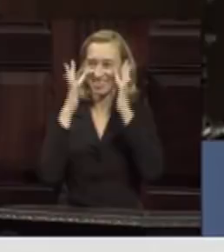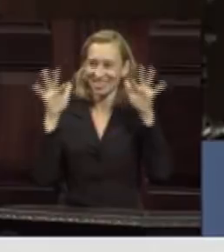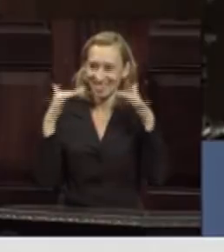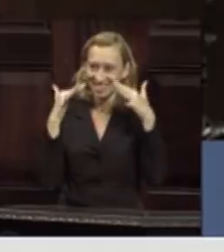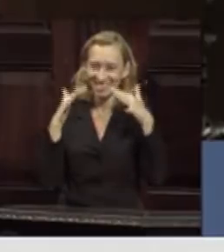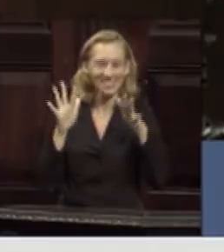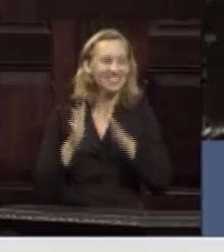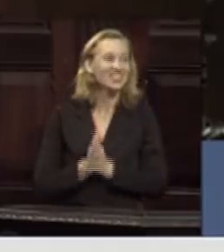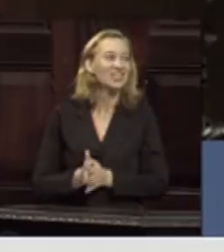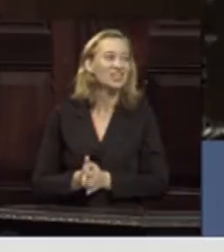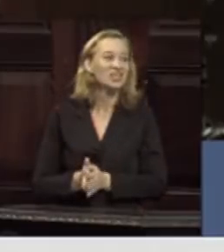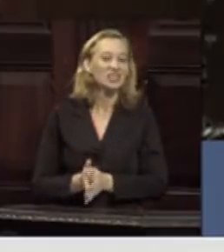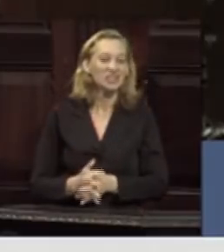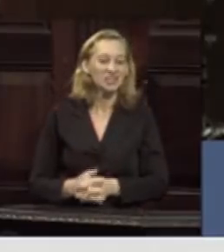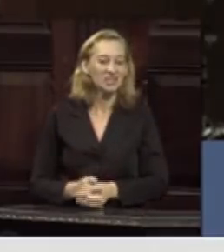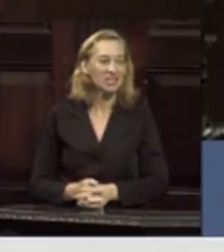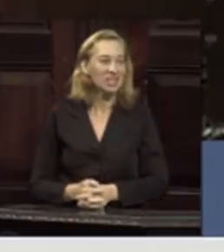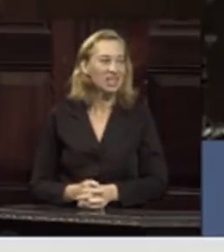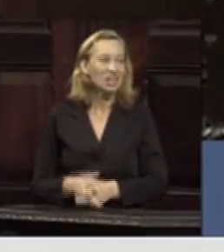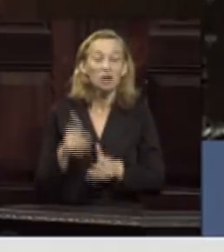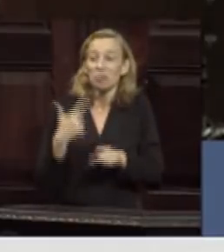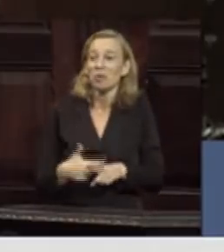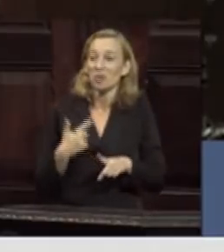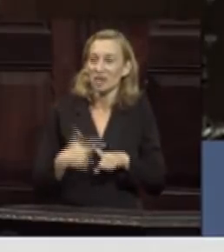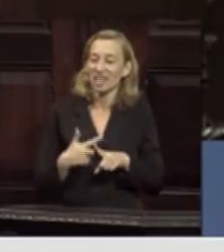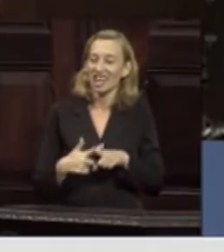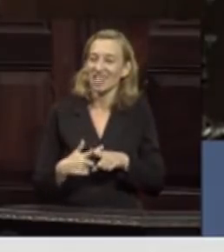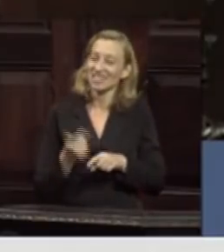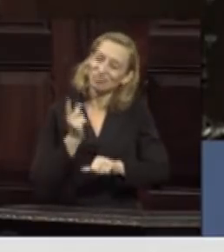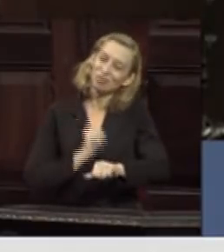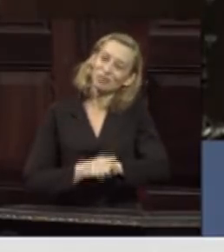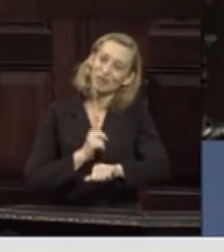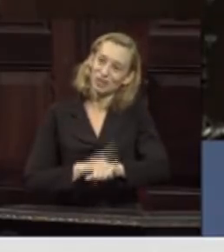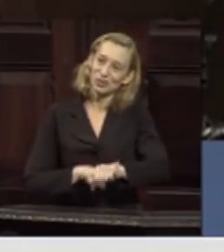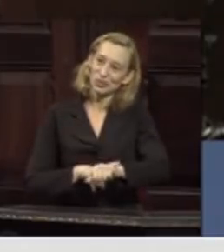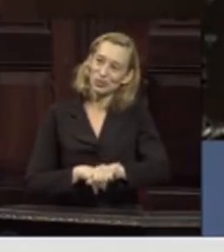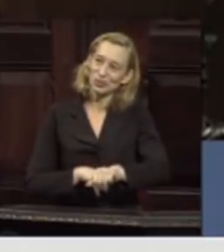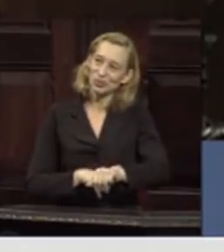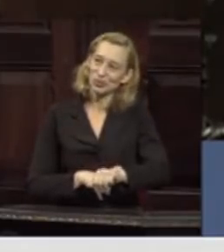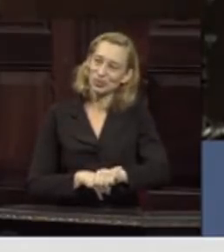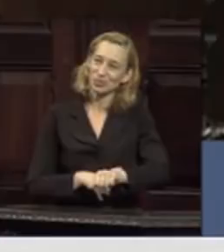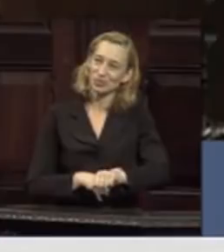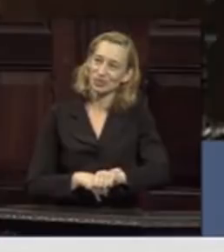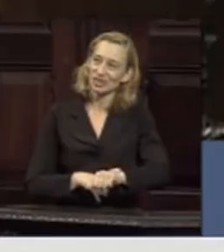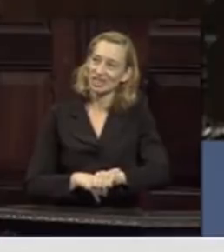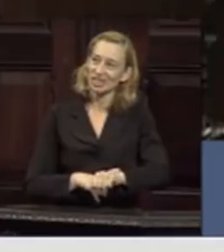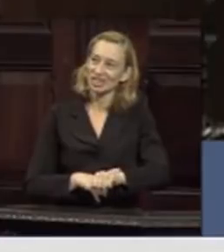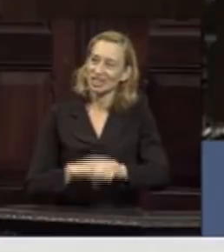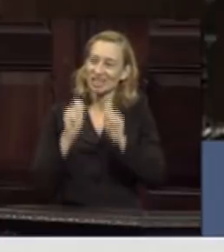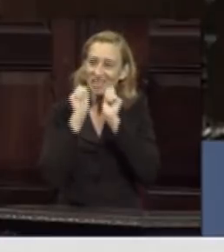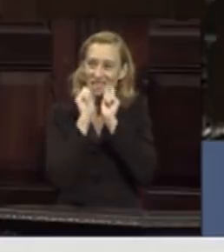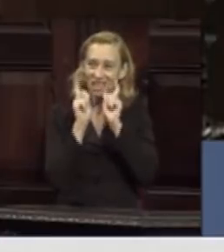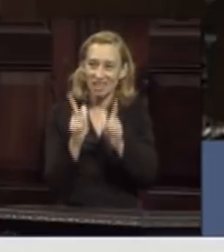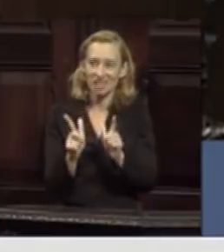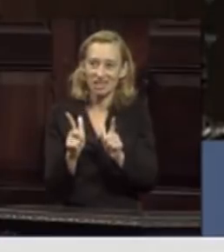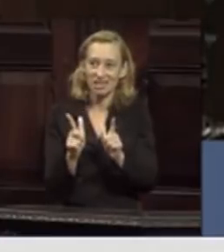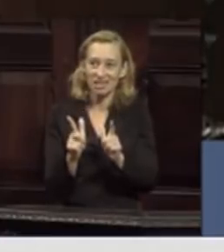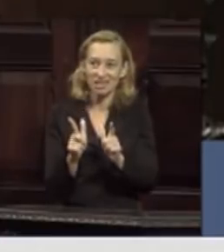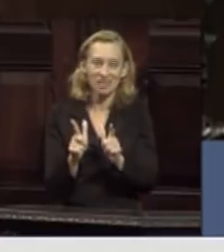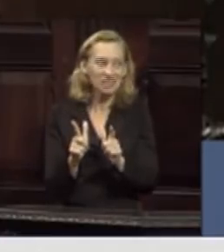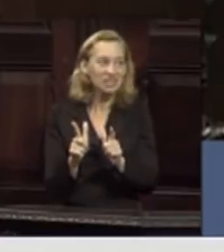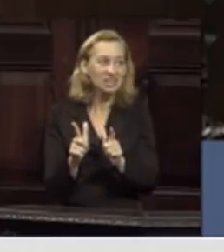sintético, deputado, porque esse é um momento em que essa Assembleia vai ter que dar mais